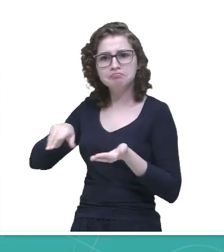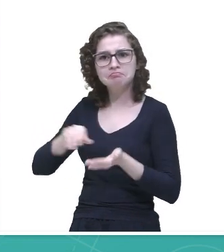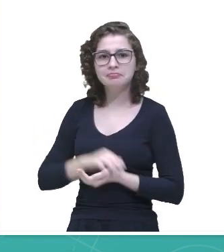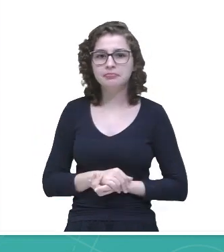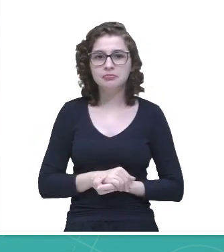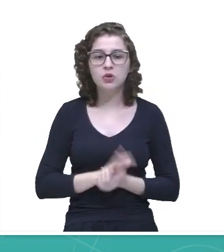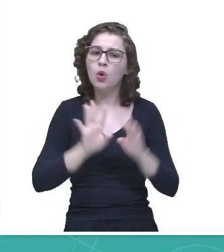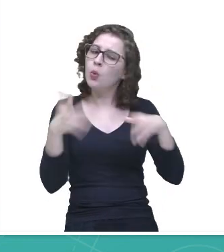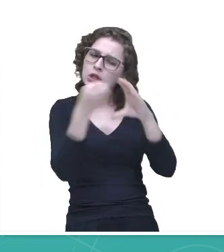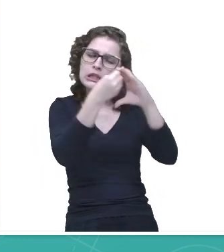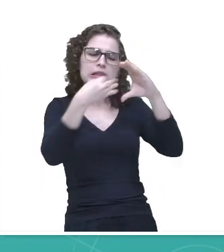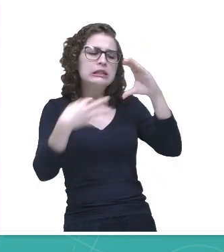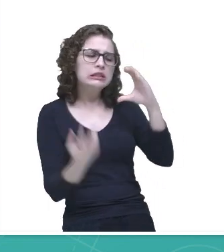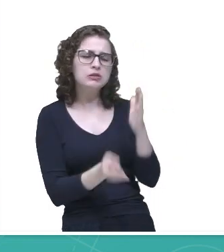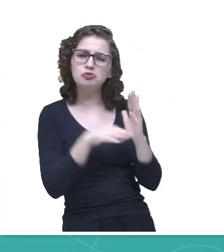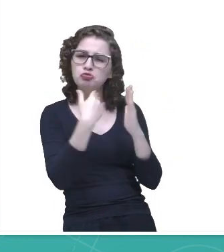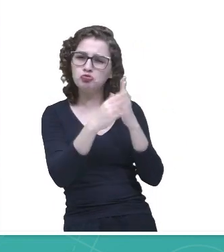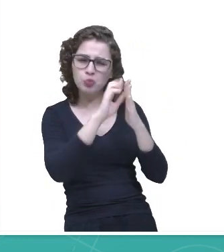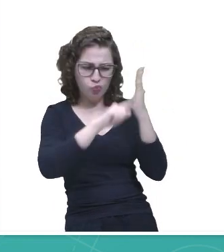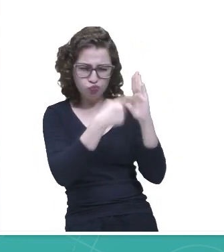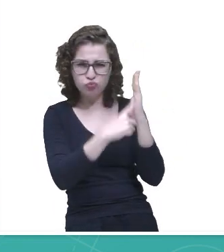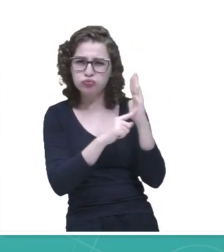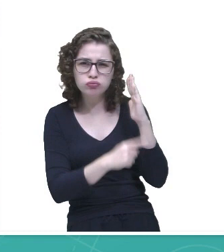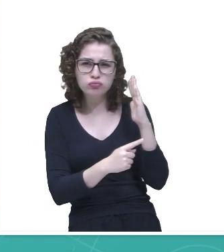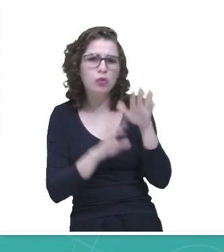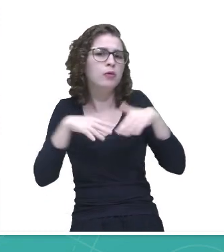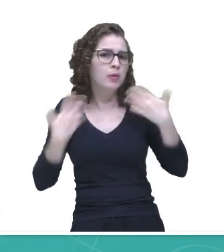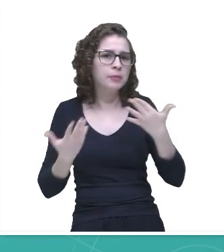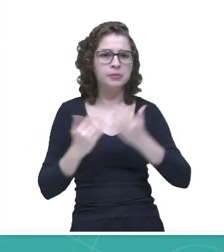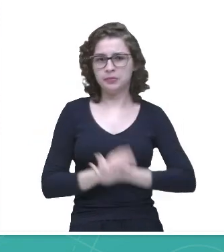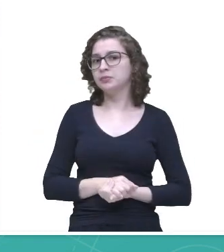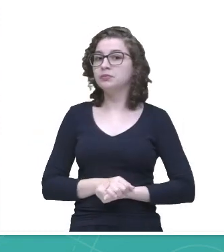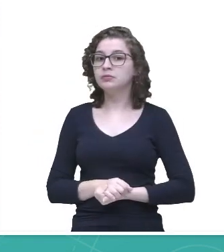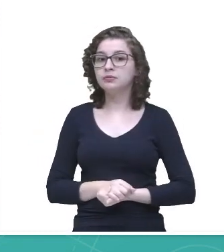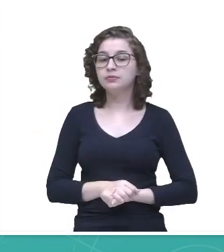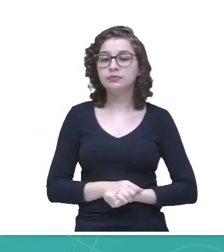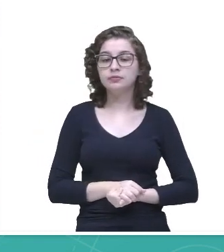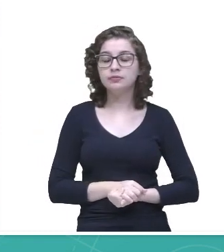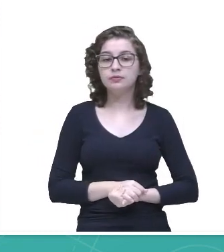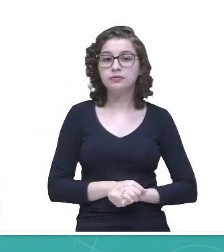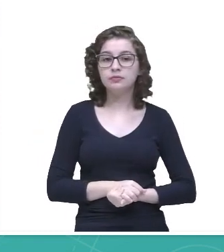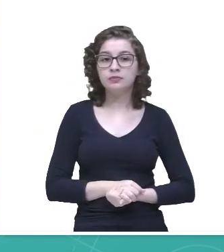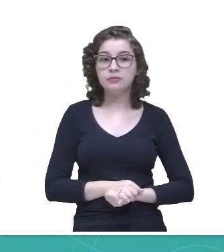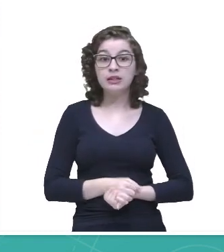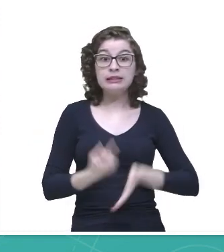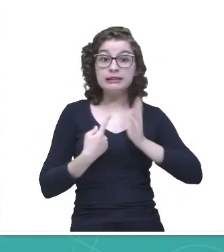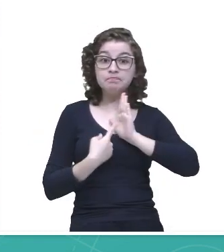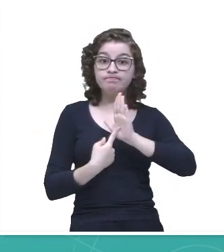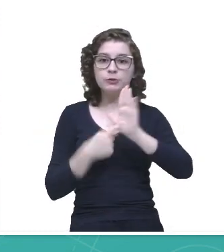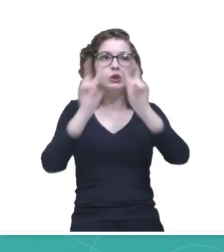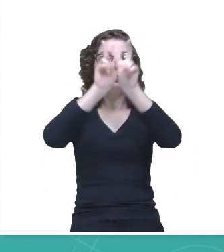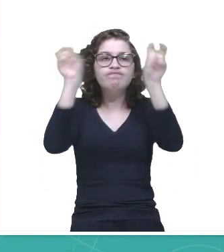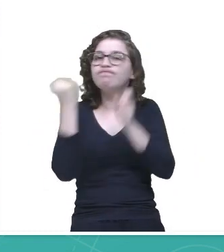as características desse movimento? Vamos ver? Então, destaque para temas da